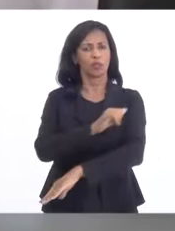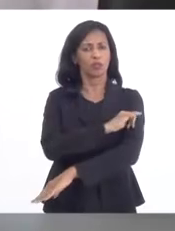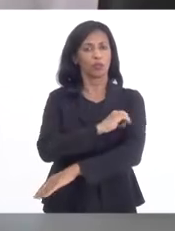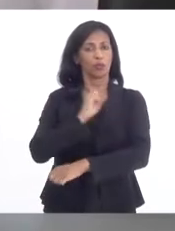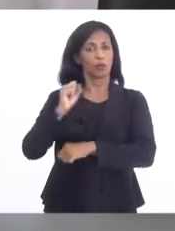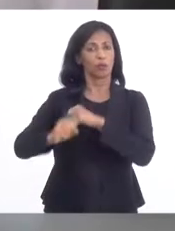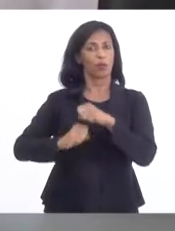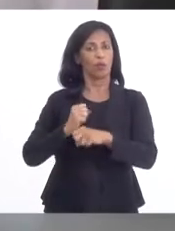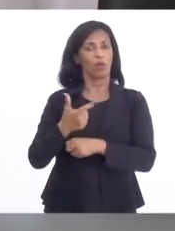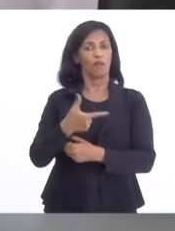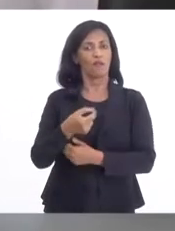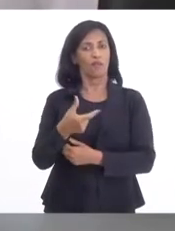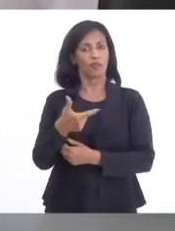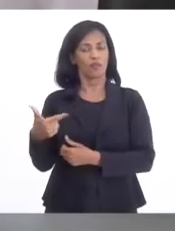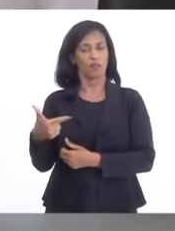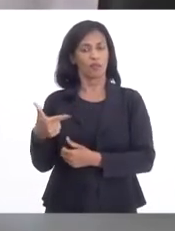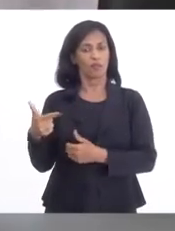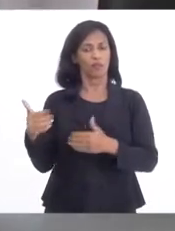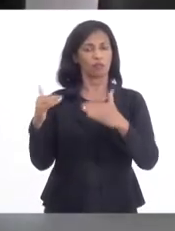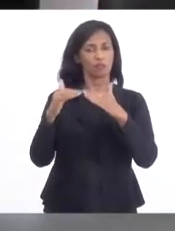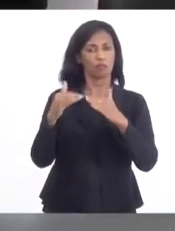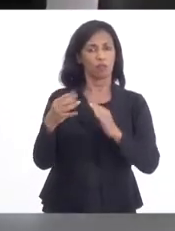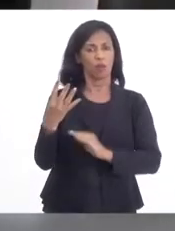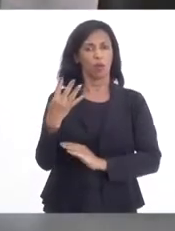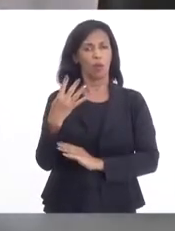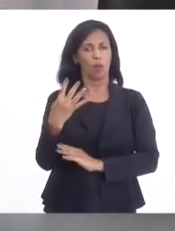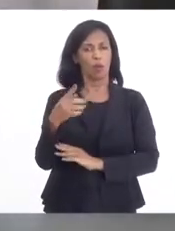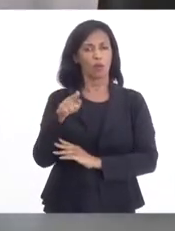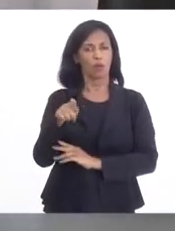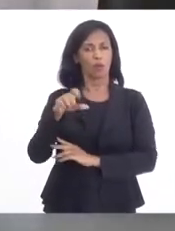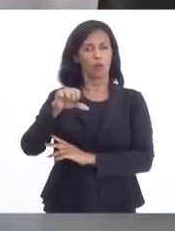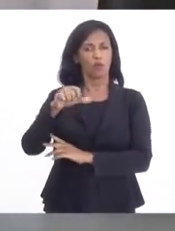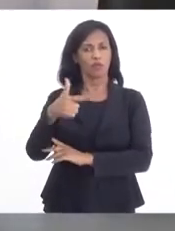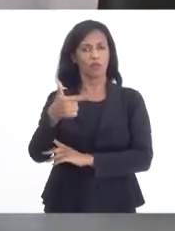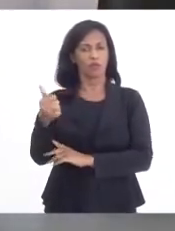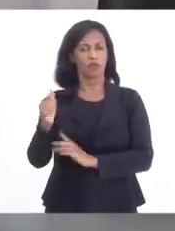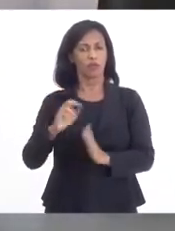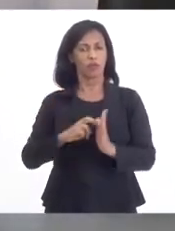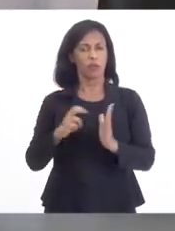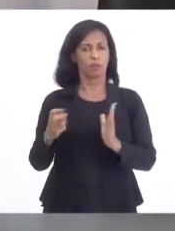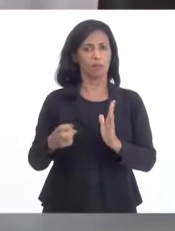2022. Favorável a 4.921 emendas,